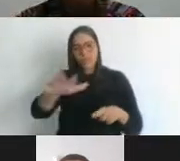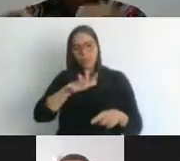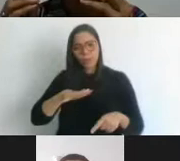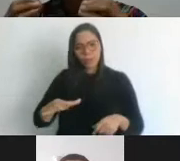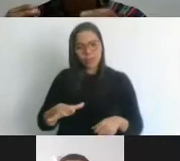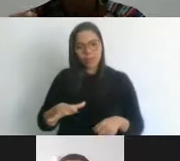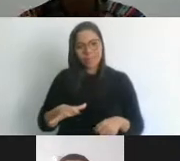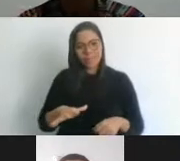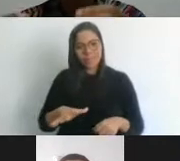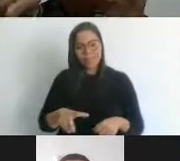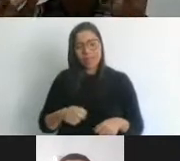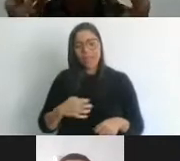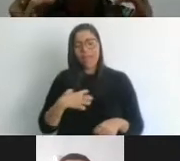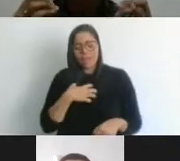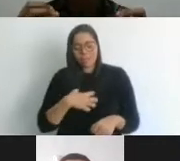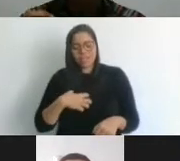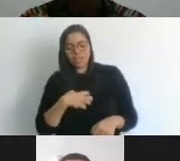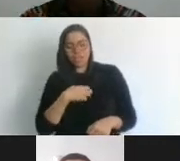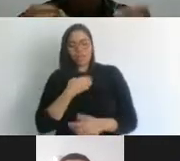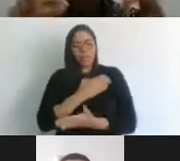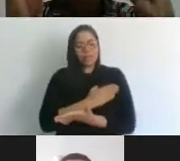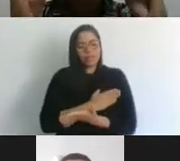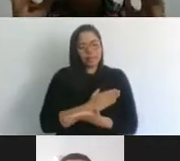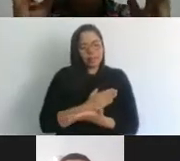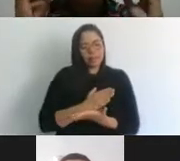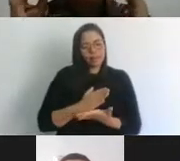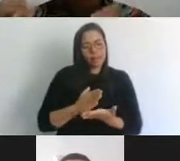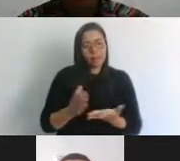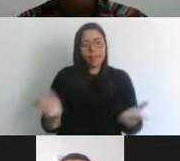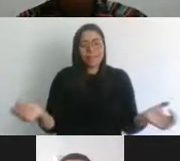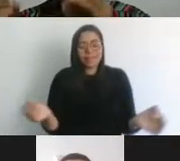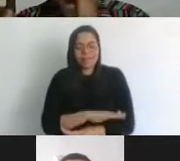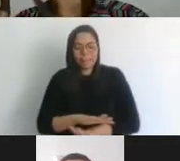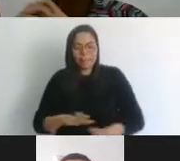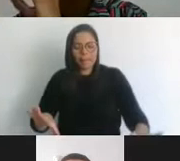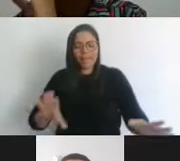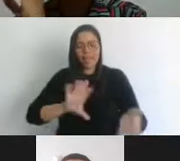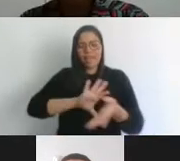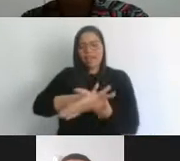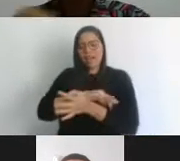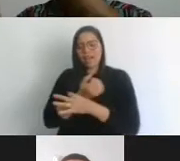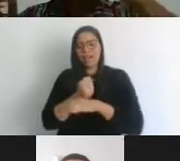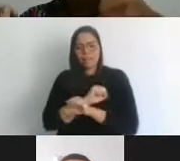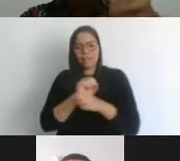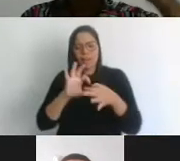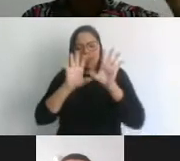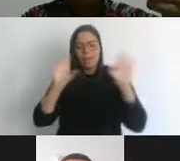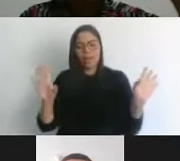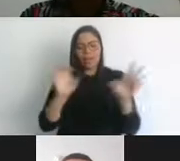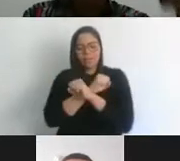sentido é um sentido que começa ali da gente começar a perder as amarras das estruturas coloniais